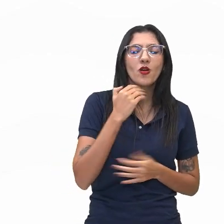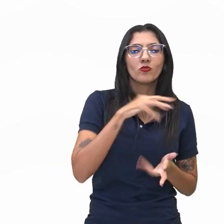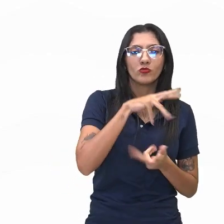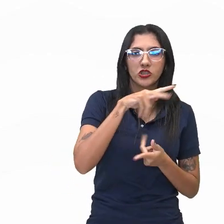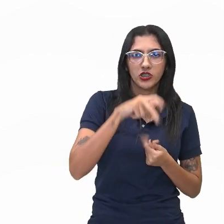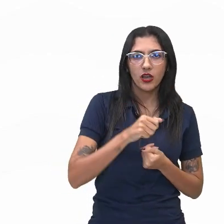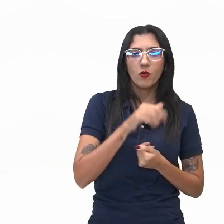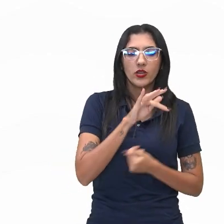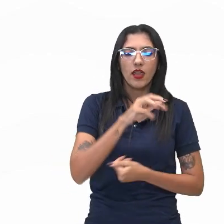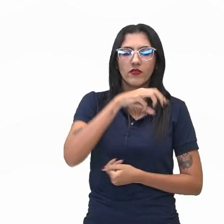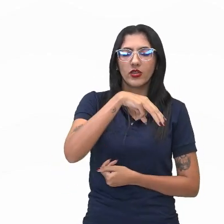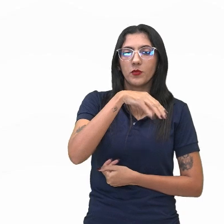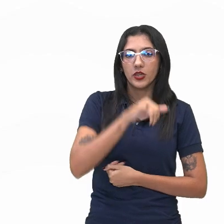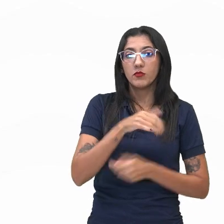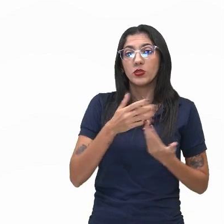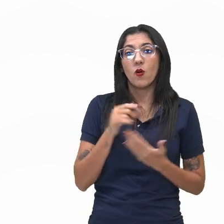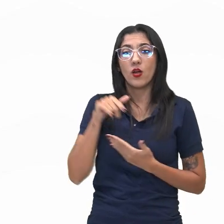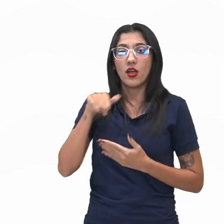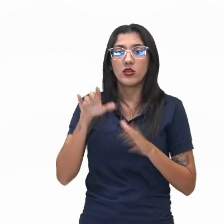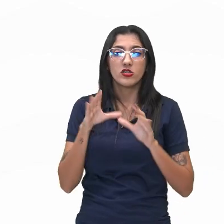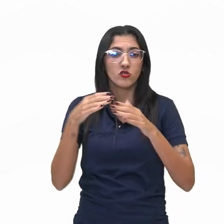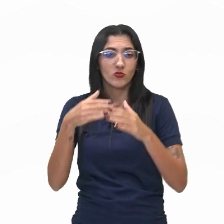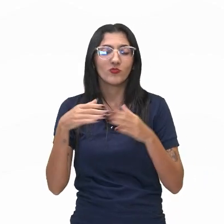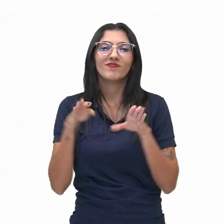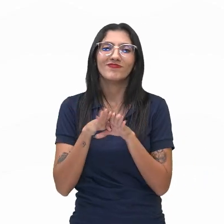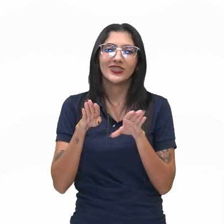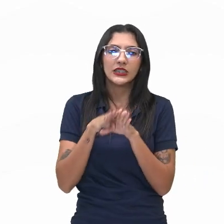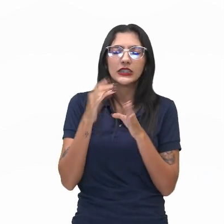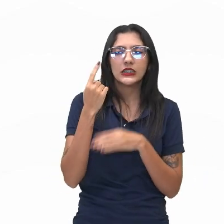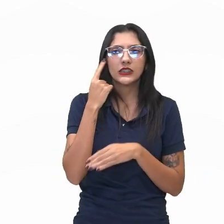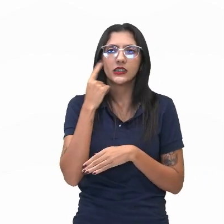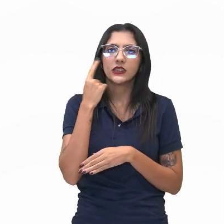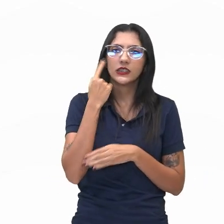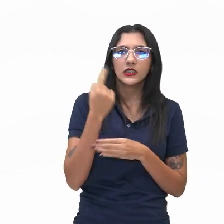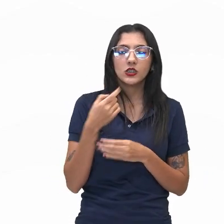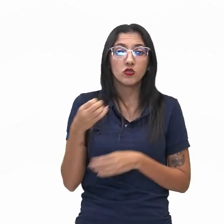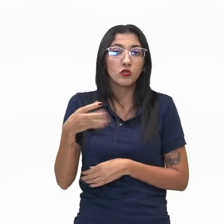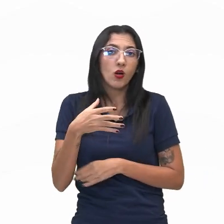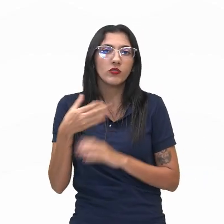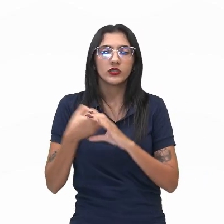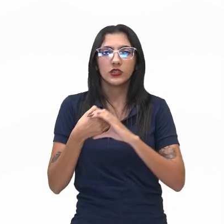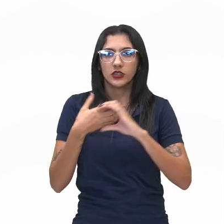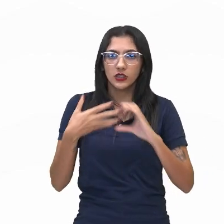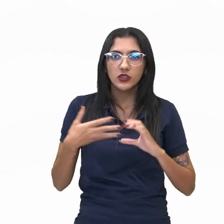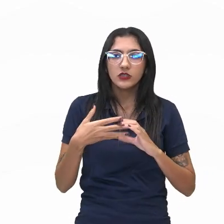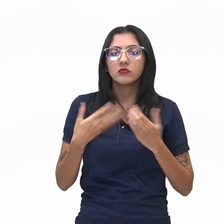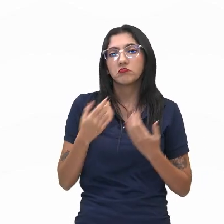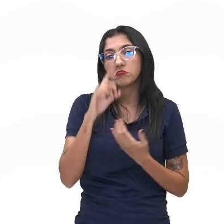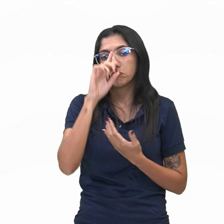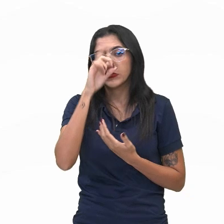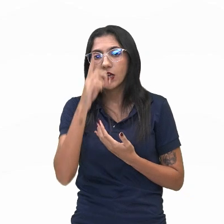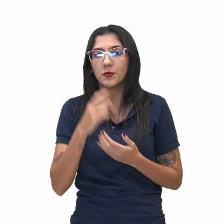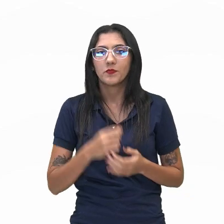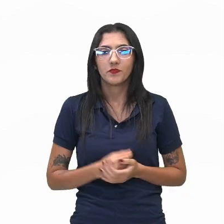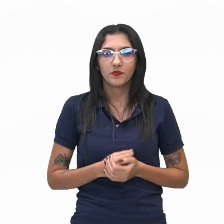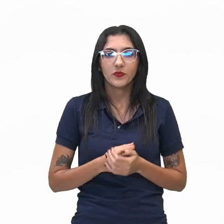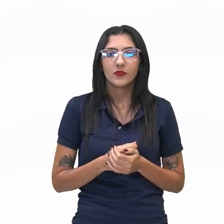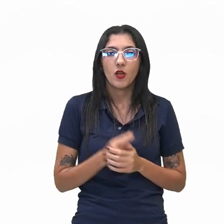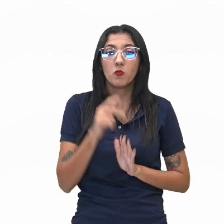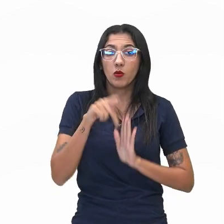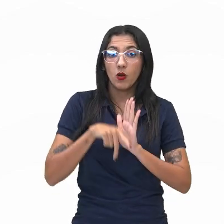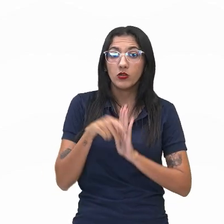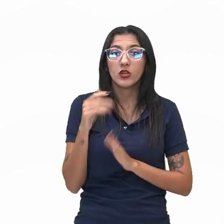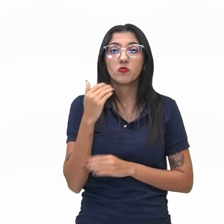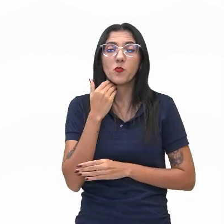também começa a fazer também essas características. Então, vamos ter também o Banco de Desenvolvimento